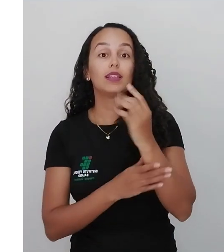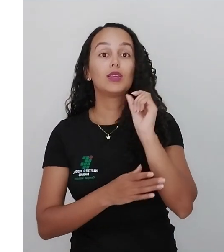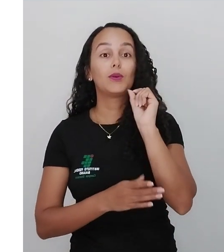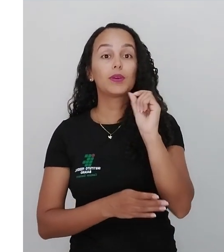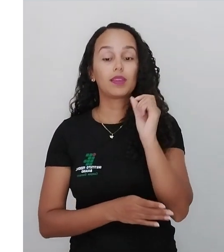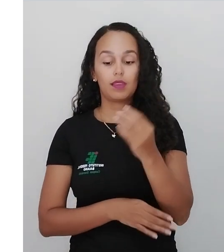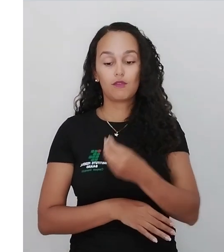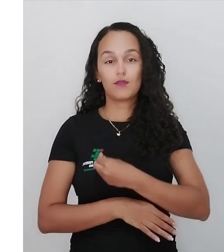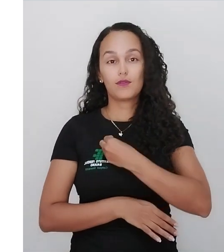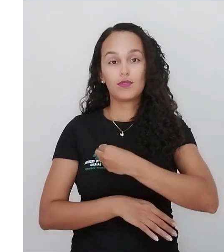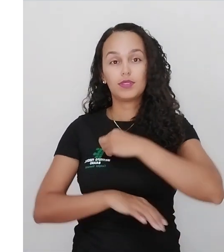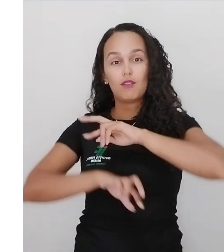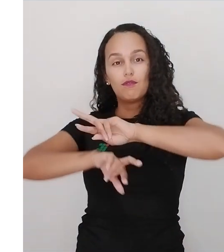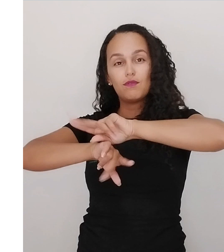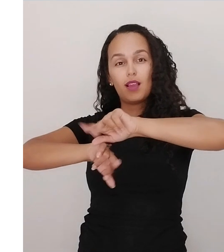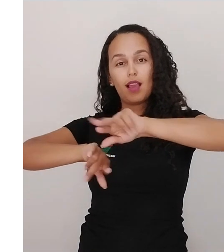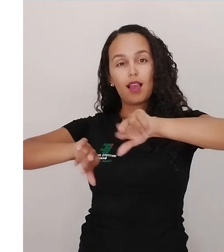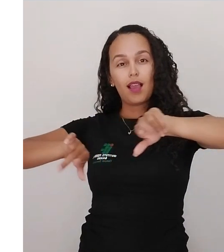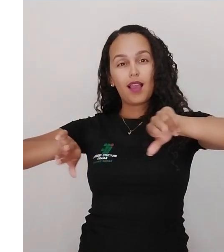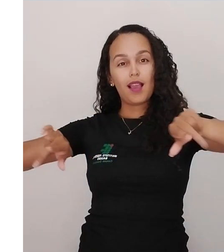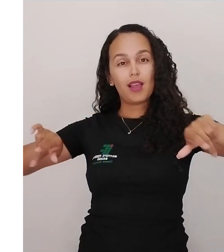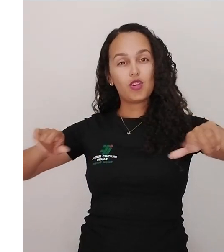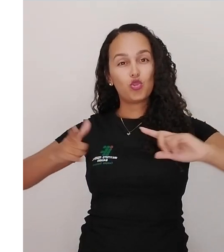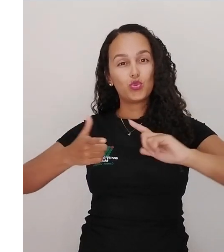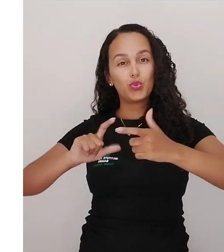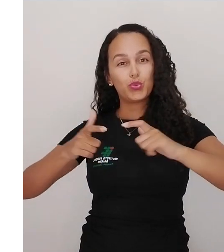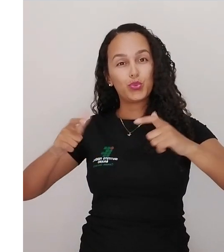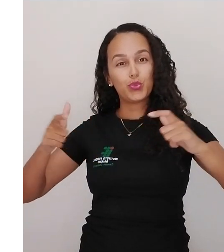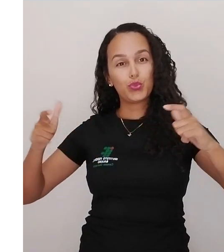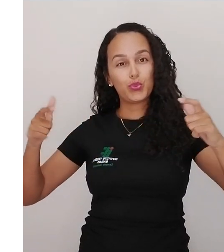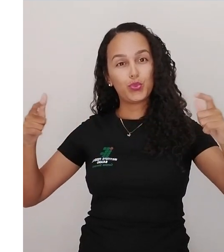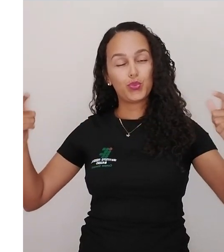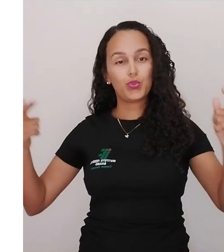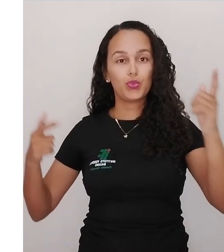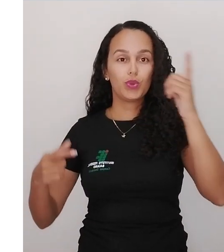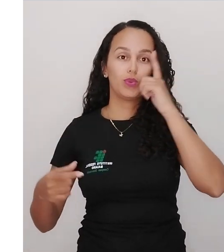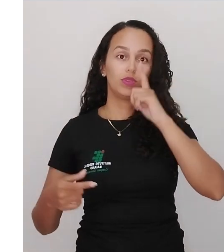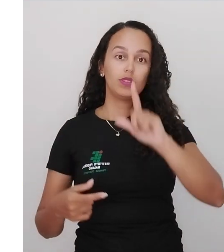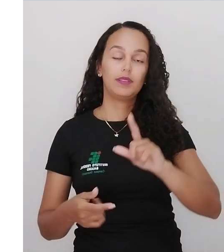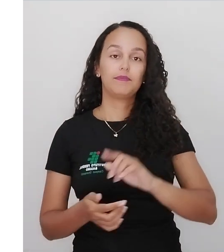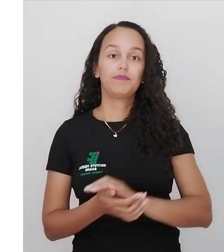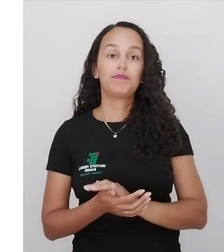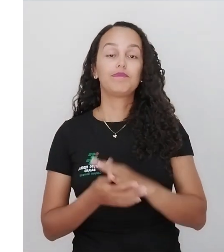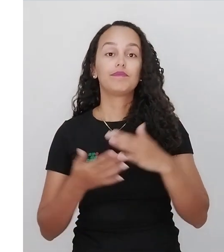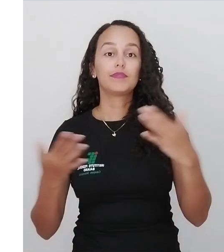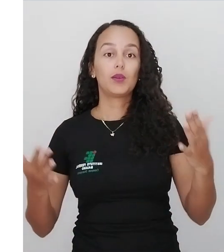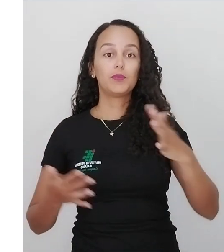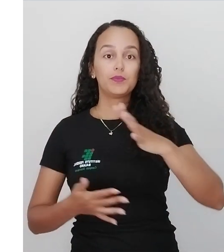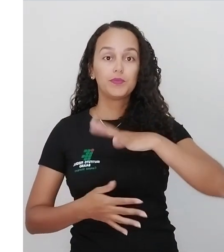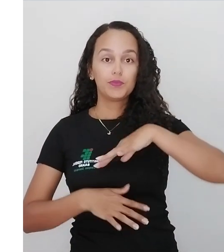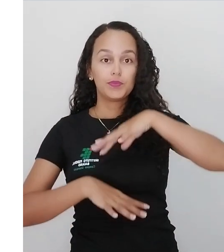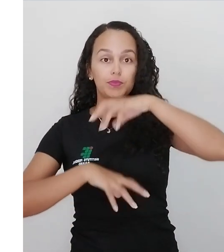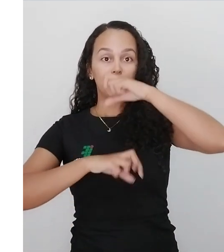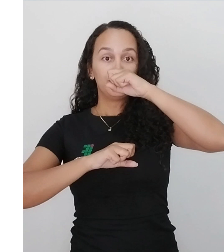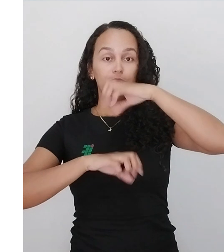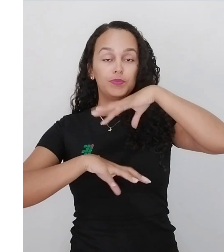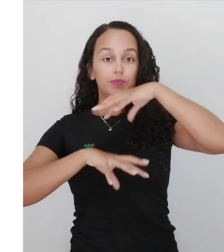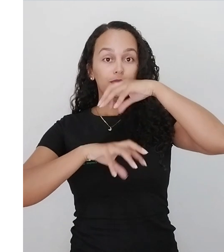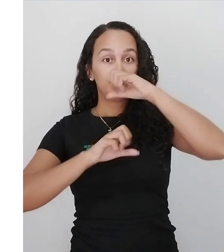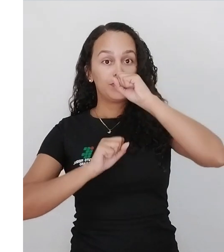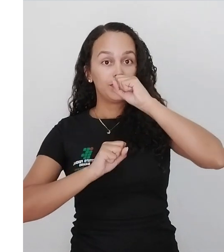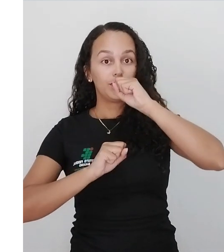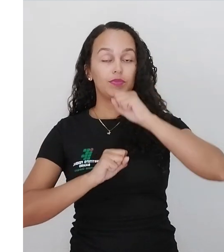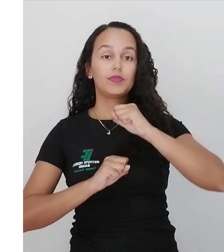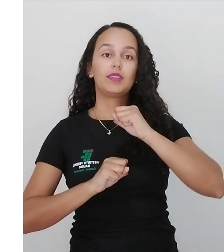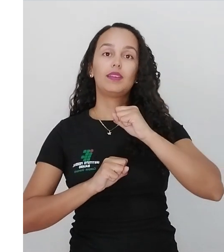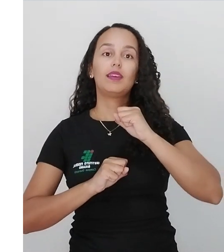Então, a respiração aeróbia, ela representou um aumento de quase 20 vezes na quantidade de energia colocada à disposição dos